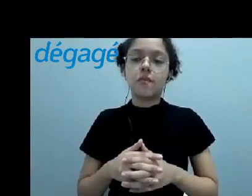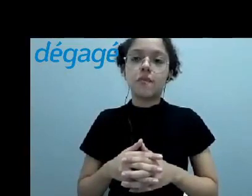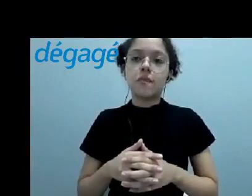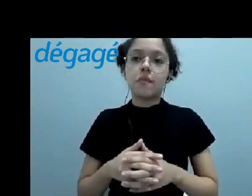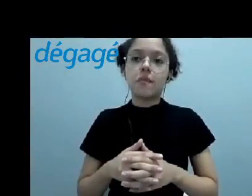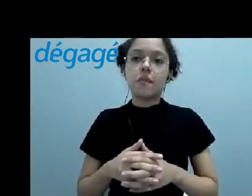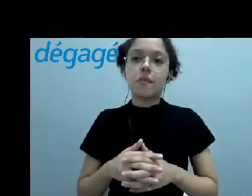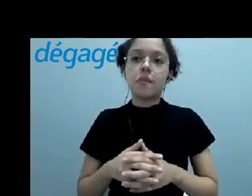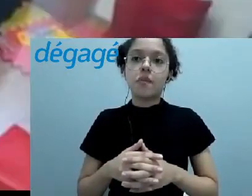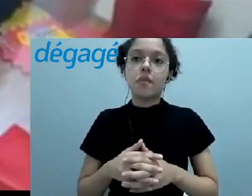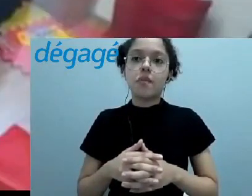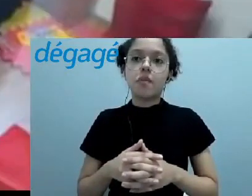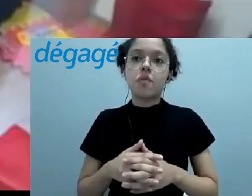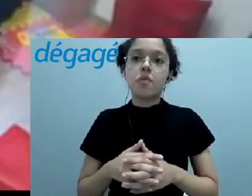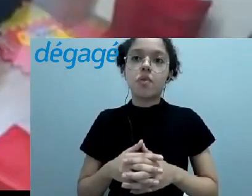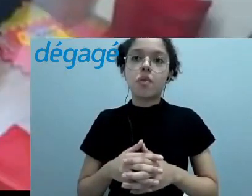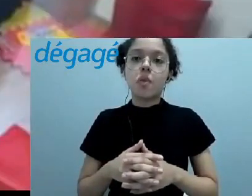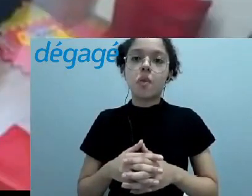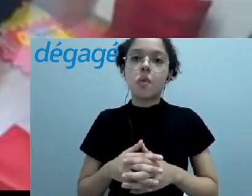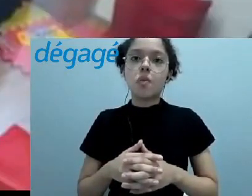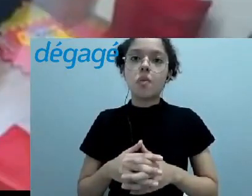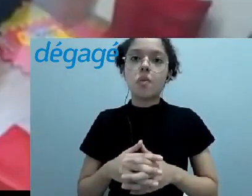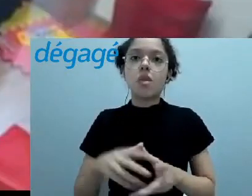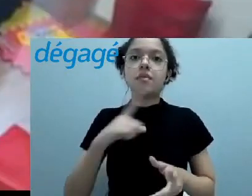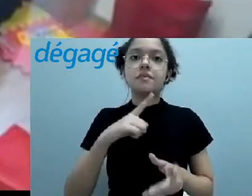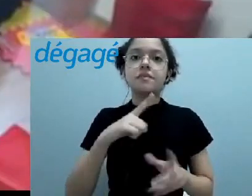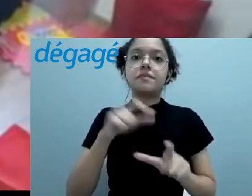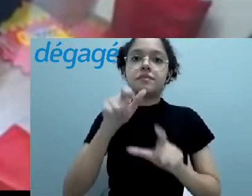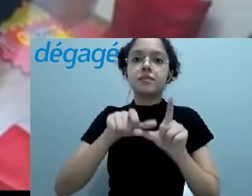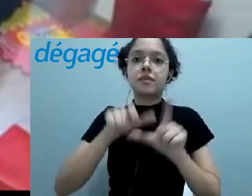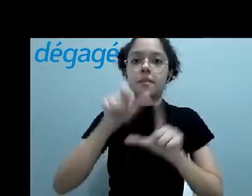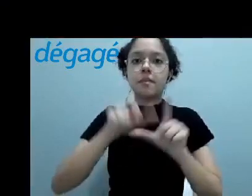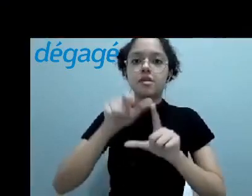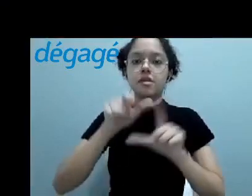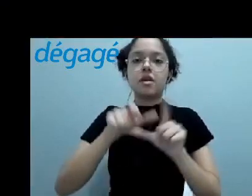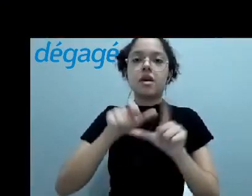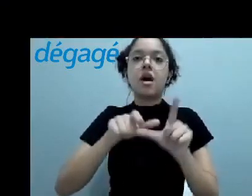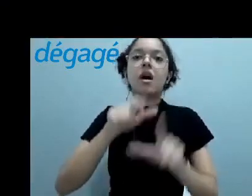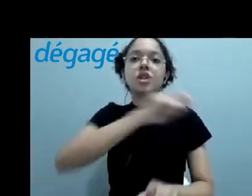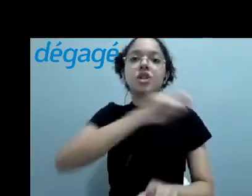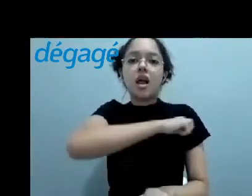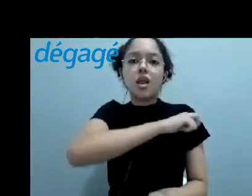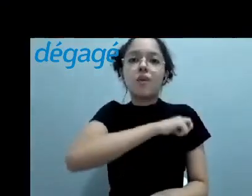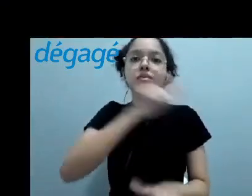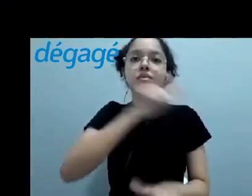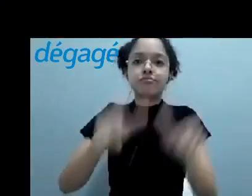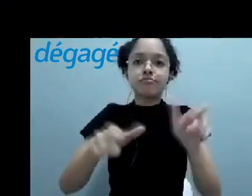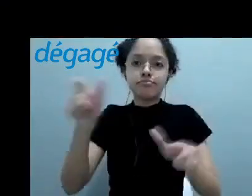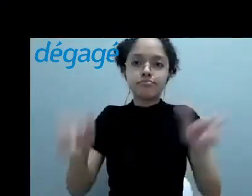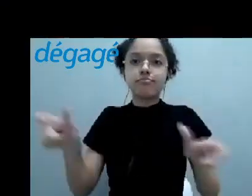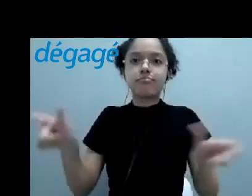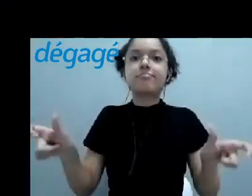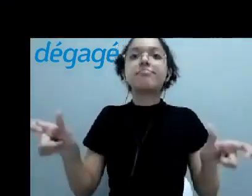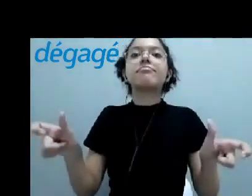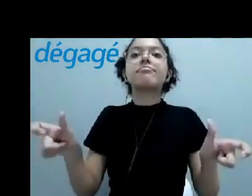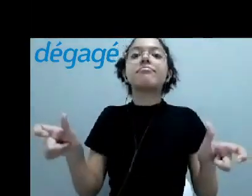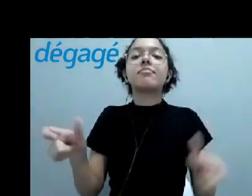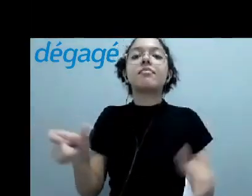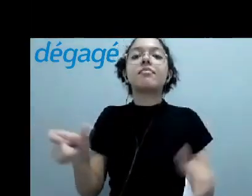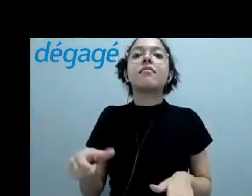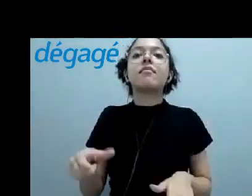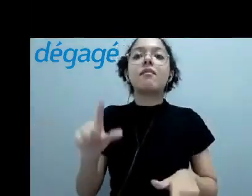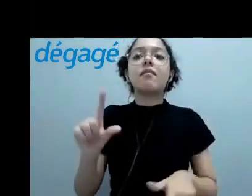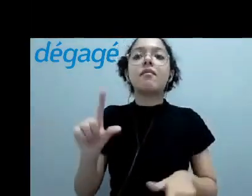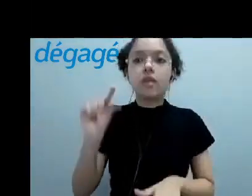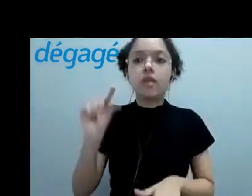de fada, né? E o marido chegava para o Levi, poxa, ela tá em casa, impossível, pá.